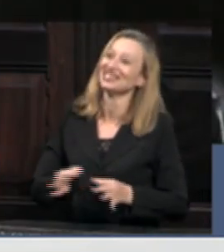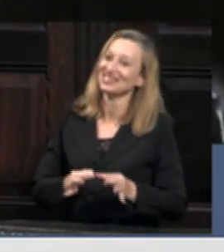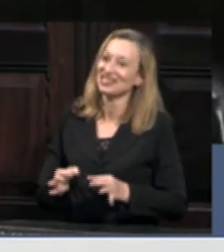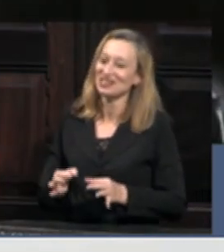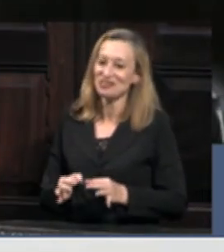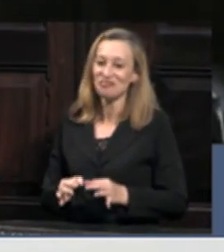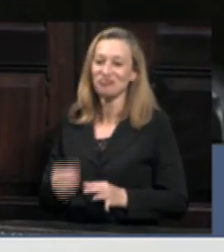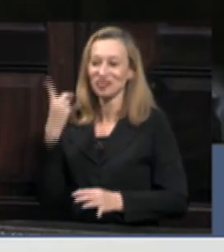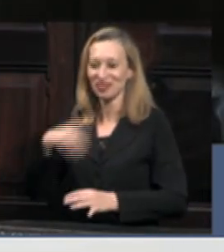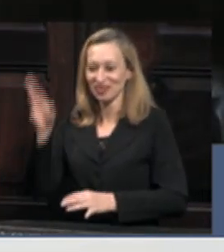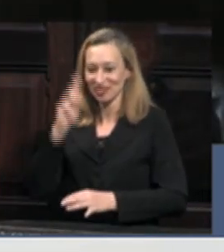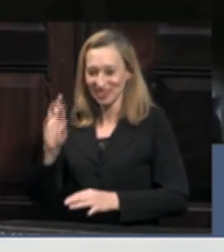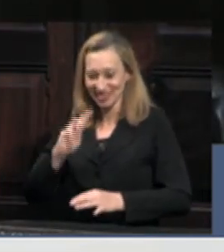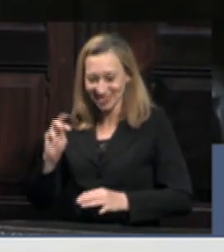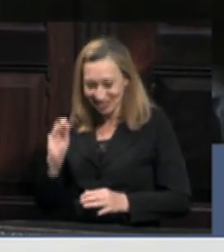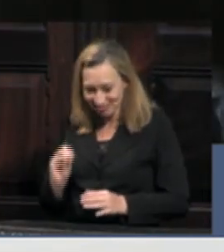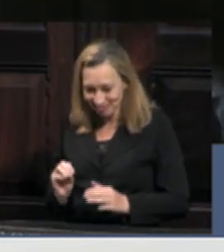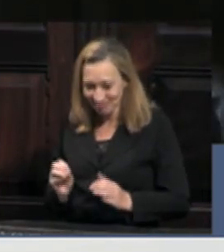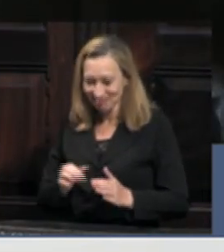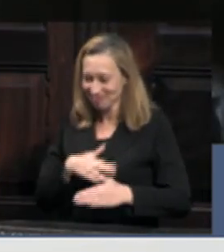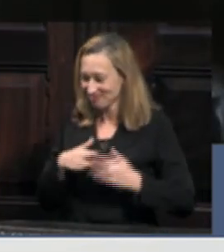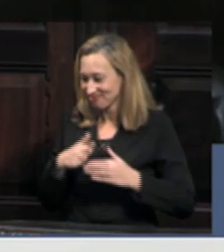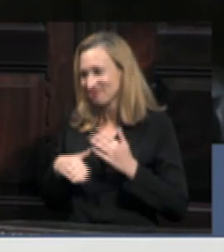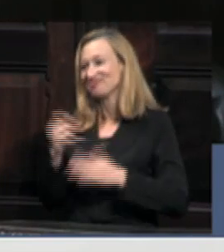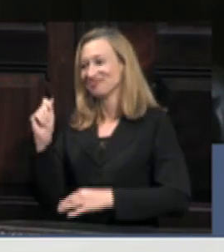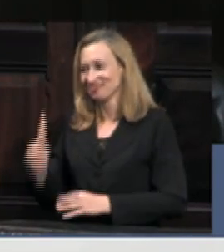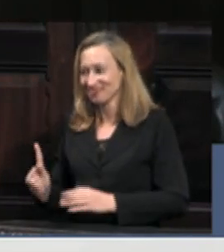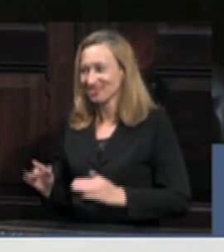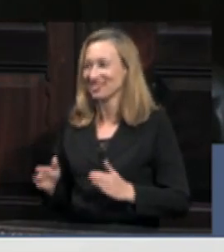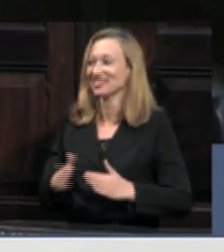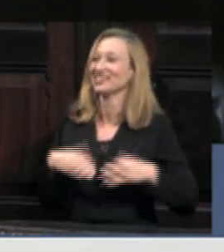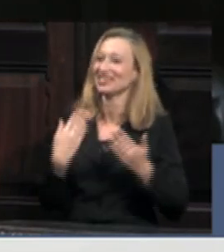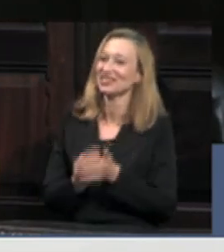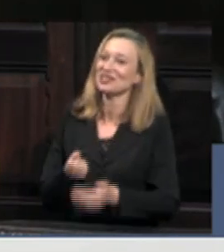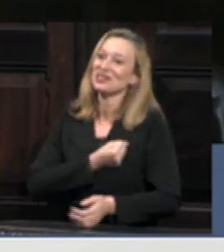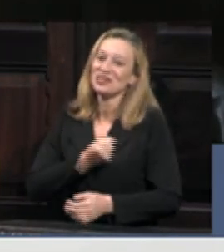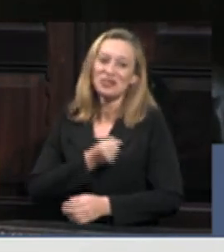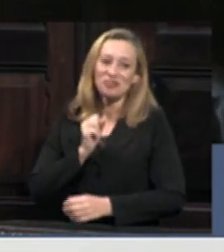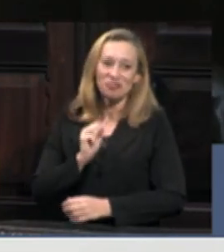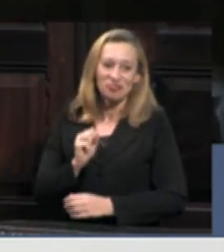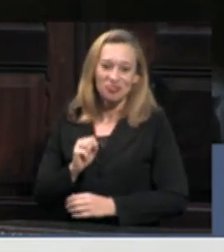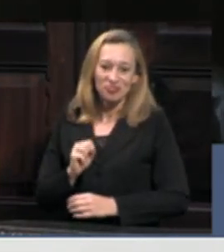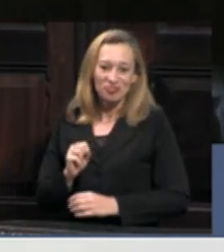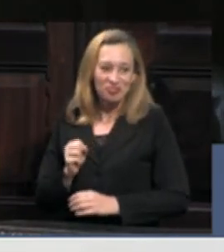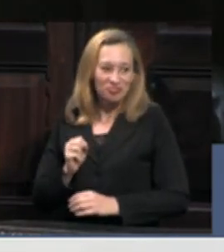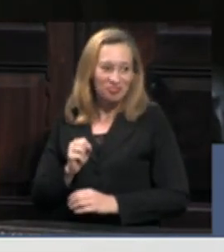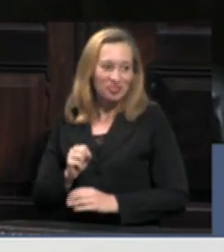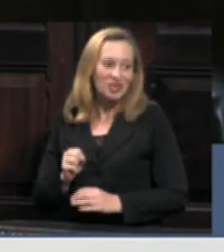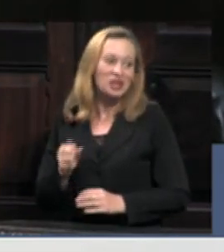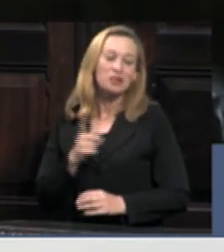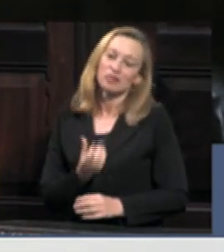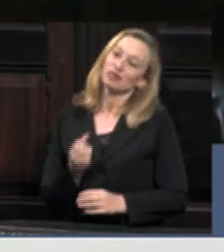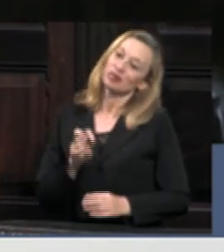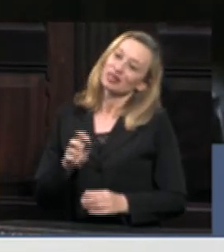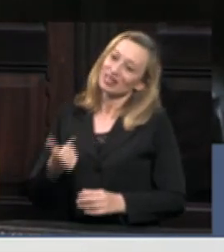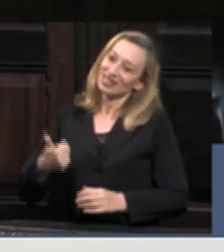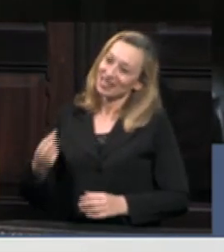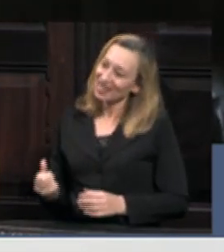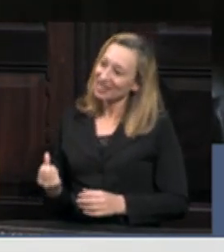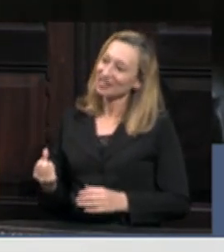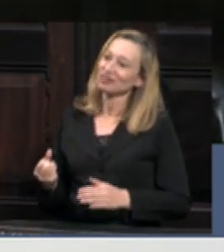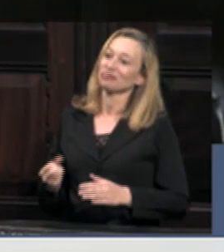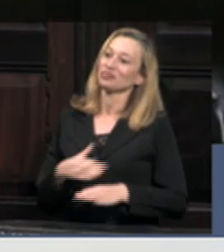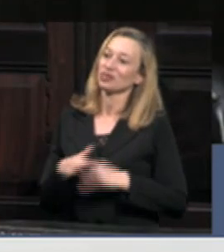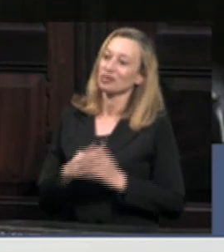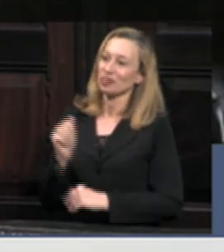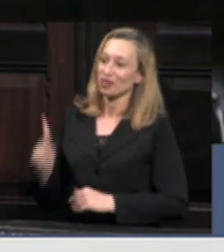deputado Benedito Alves. Senhores que aprovam, nesse estão aprovados. Requer inclusão na ordem do dia do projeto 1623/2016, deputado Benedito Alves. Senhores que aprovam,